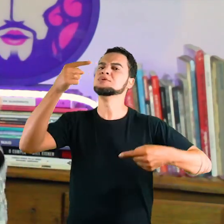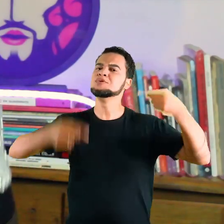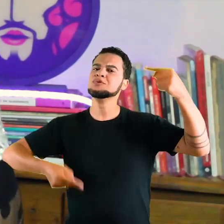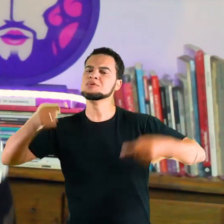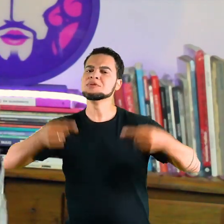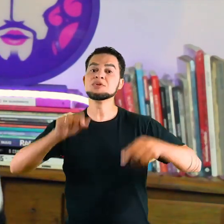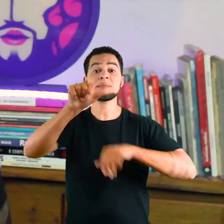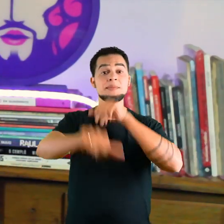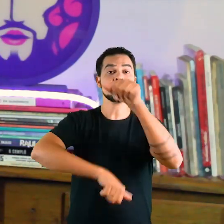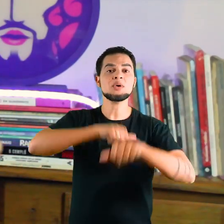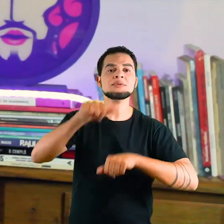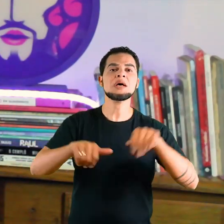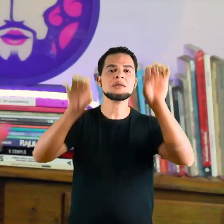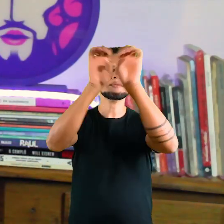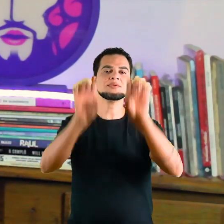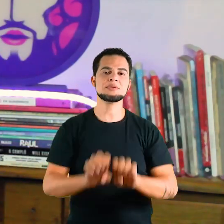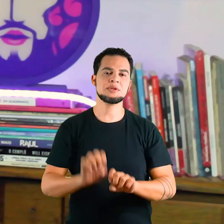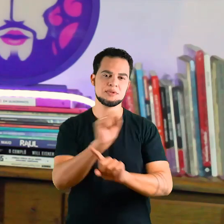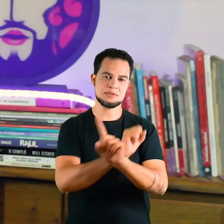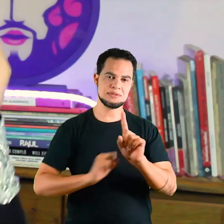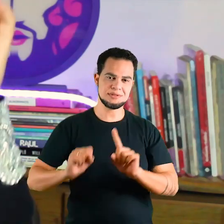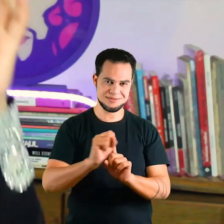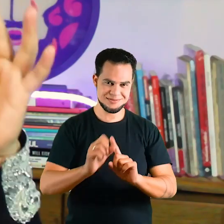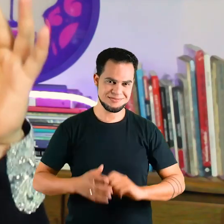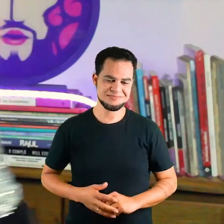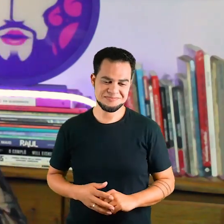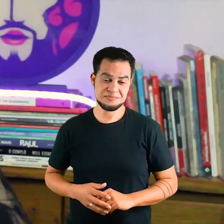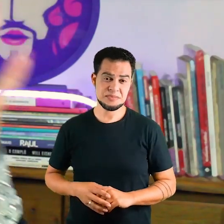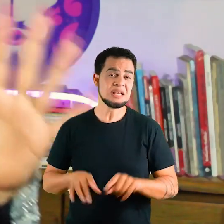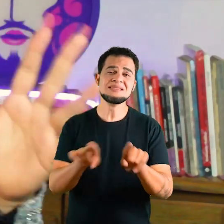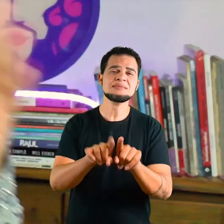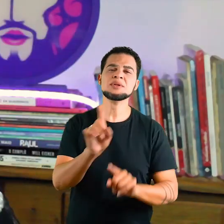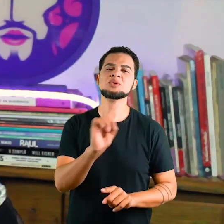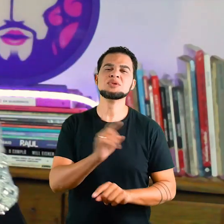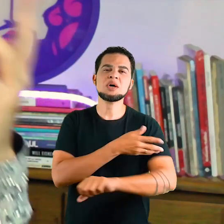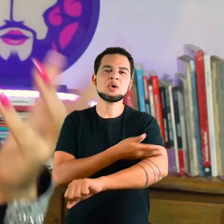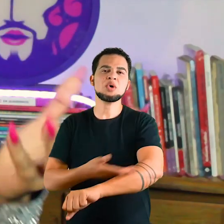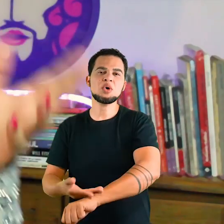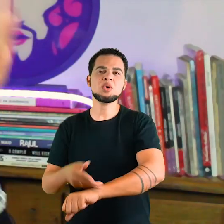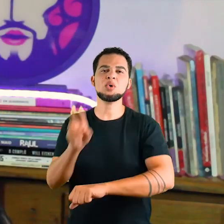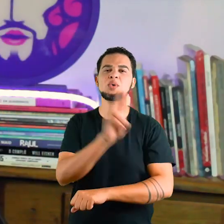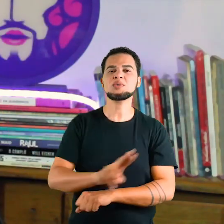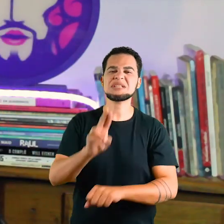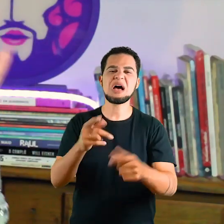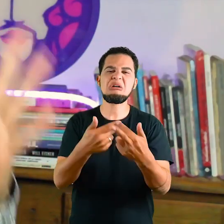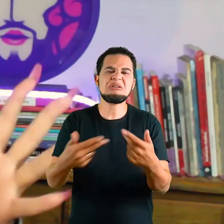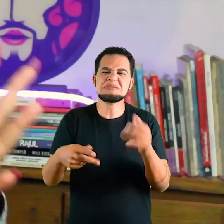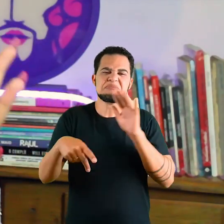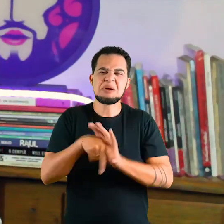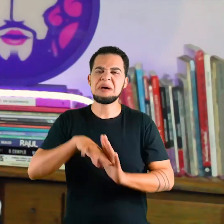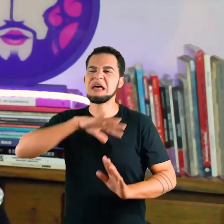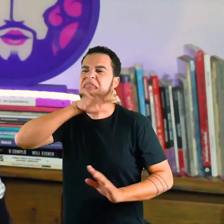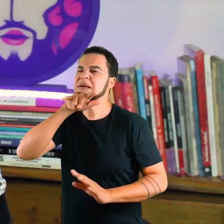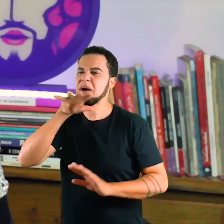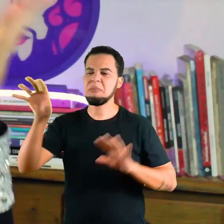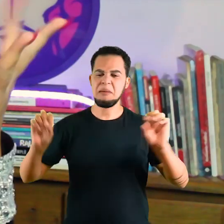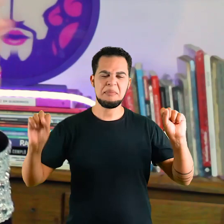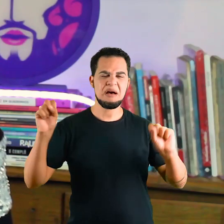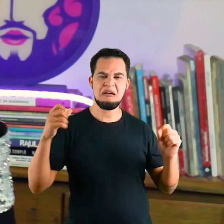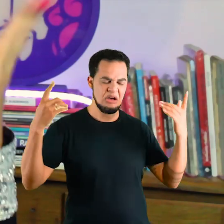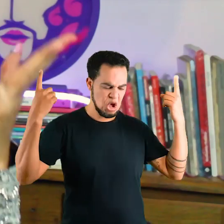de mudança estrutural da sociedade. E ela também não tinha o hábito de usar nada de origem animal, ao